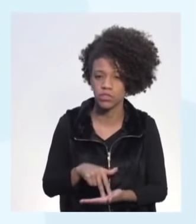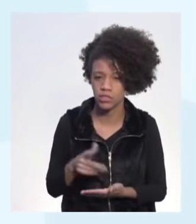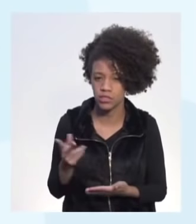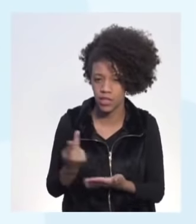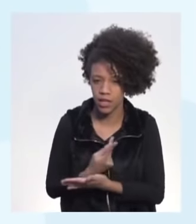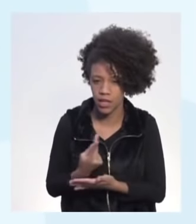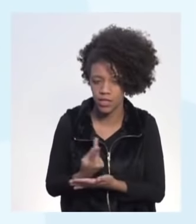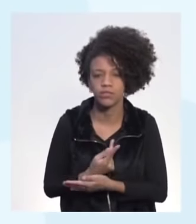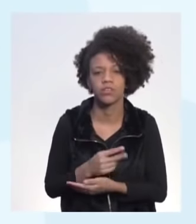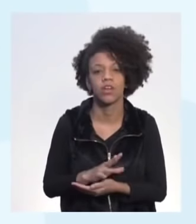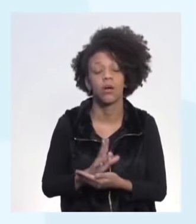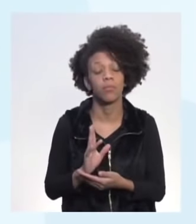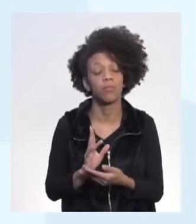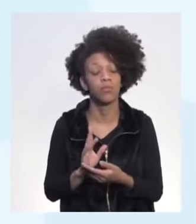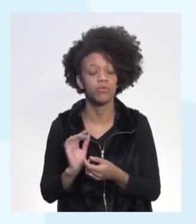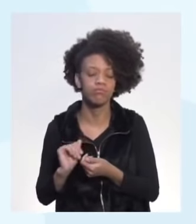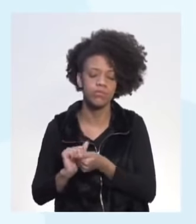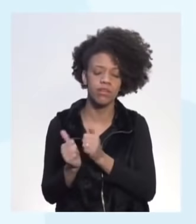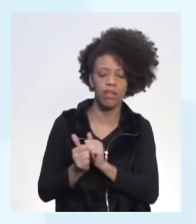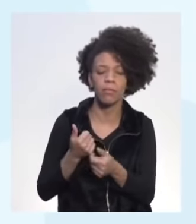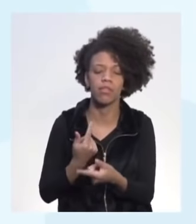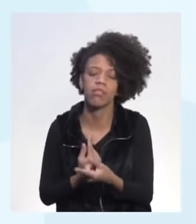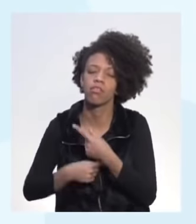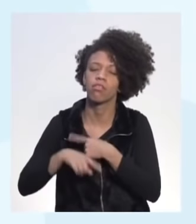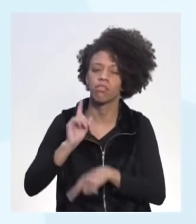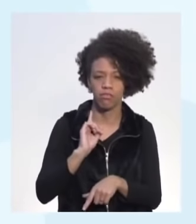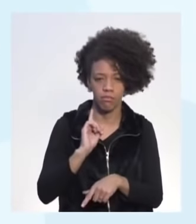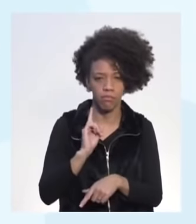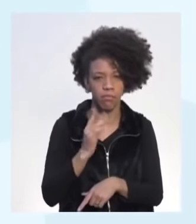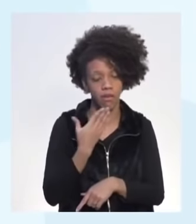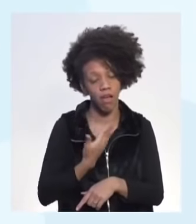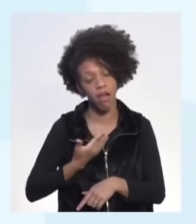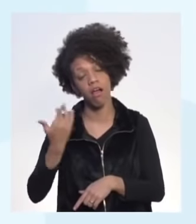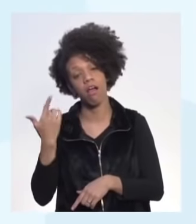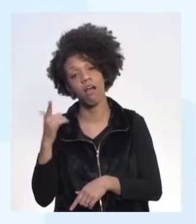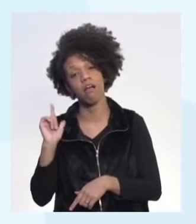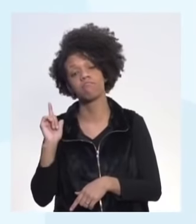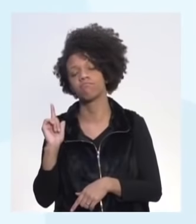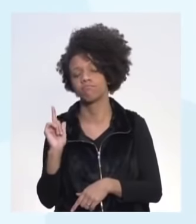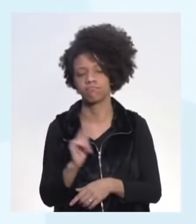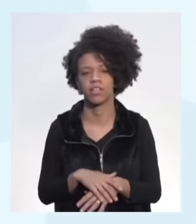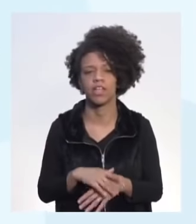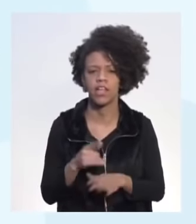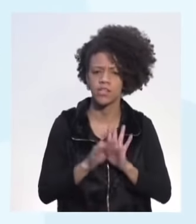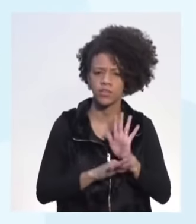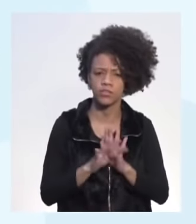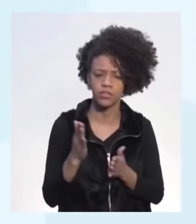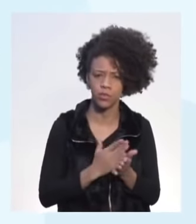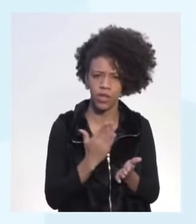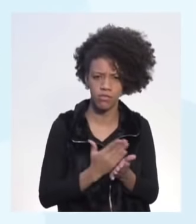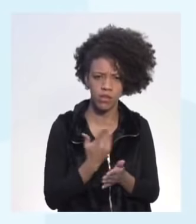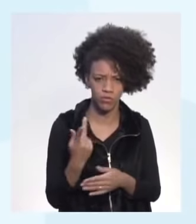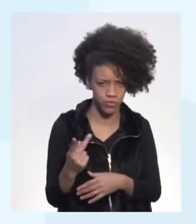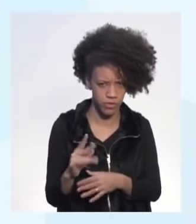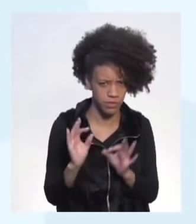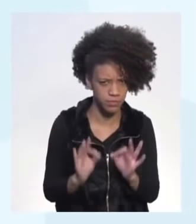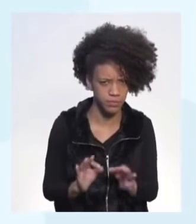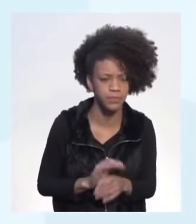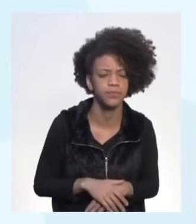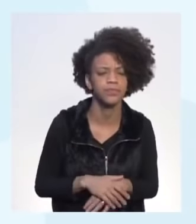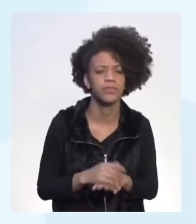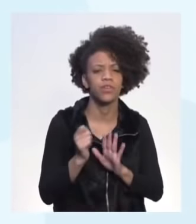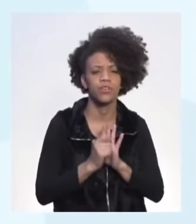por estar se recuperando como nunca havia acontecido antes. Este texto está no caderno de vocês, certo? Foi